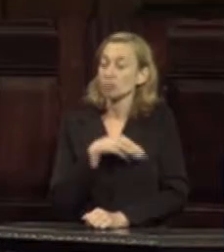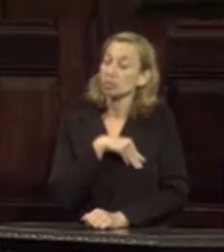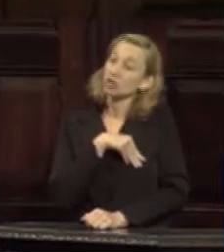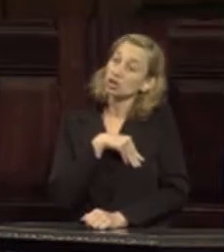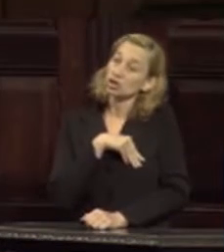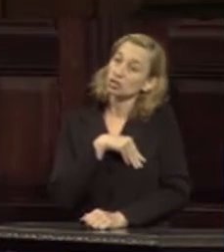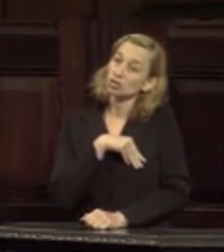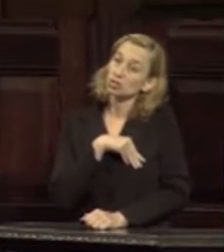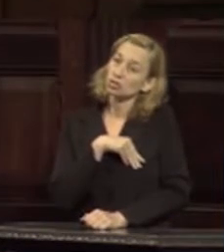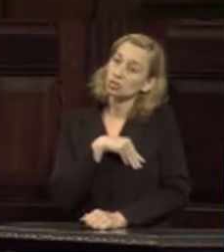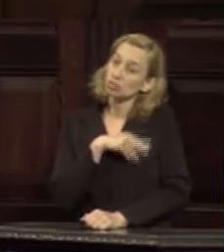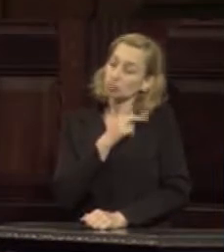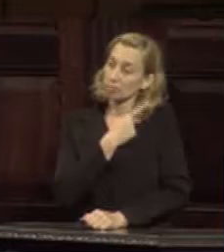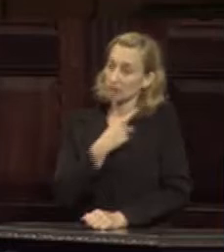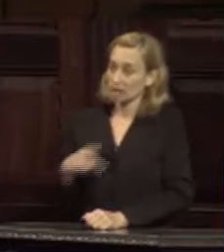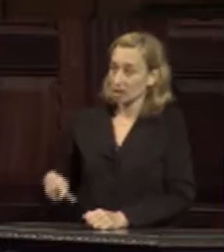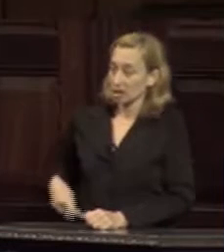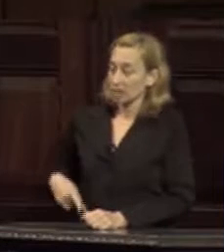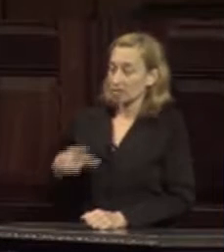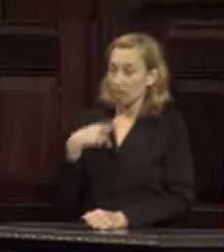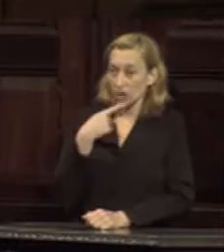da Justiça, disse